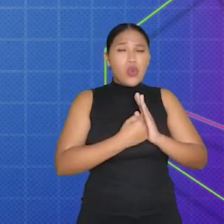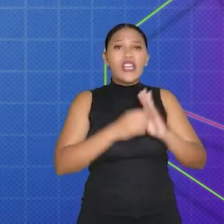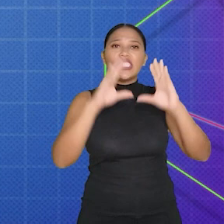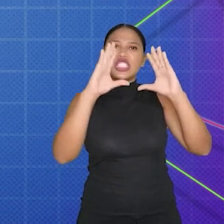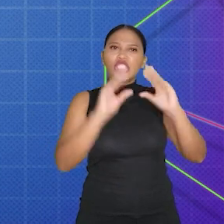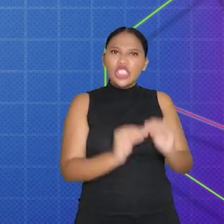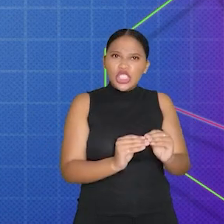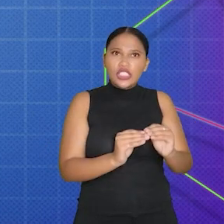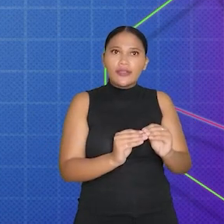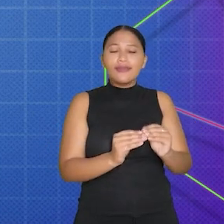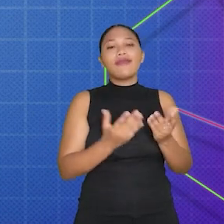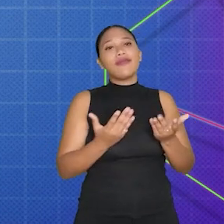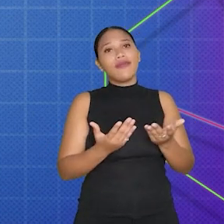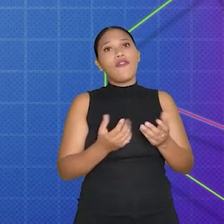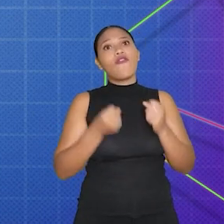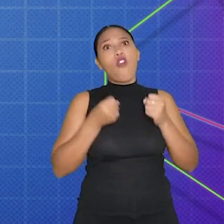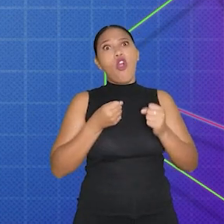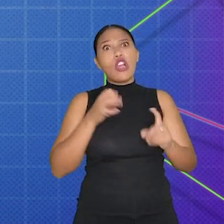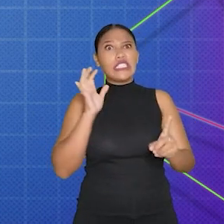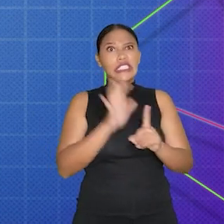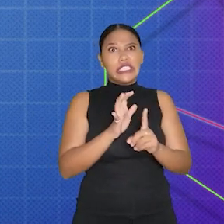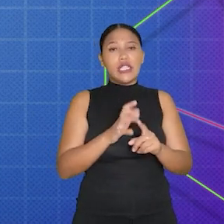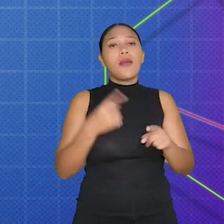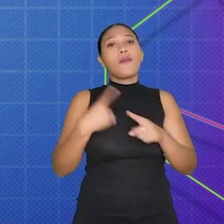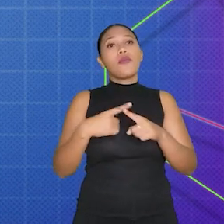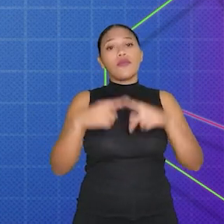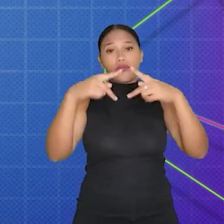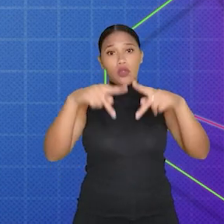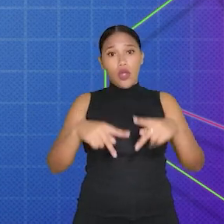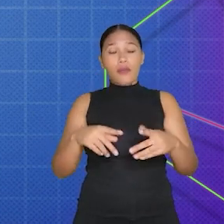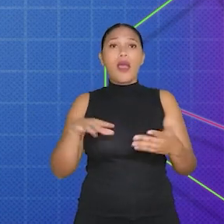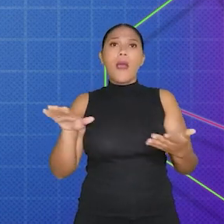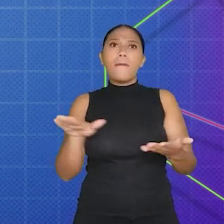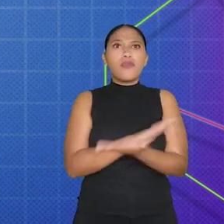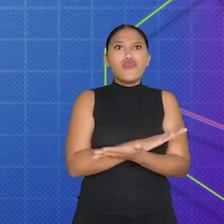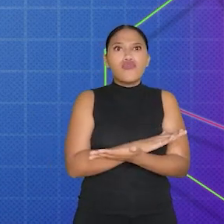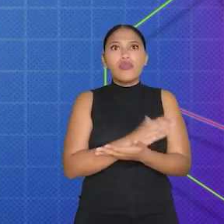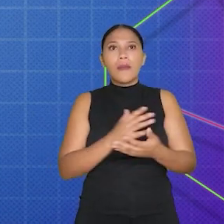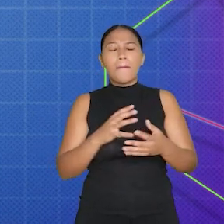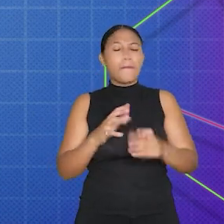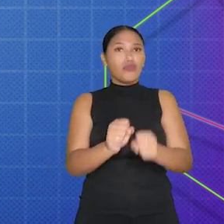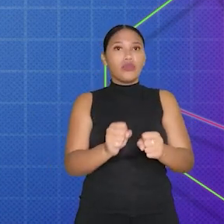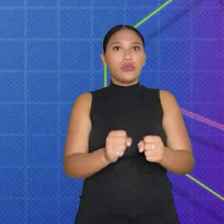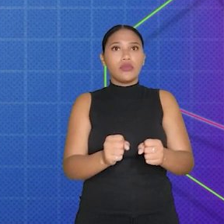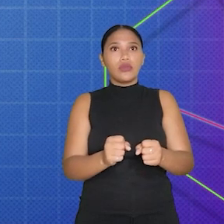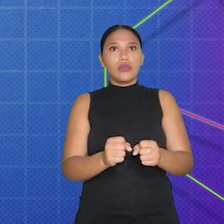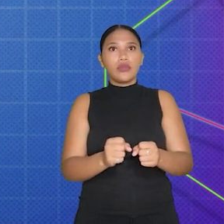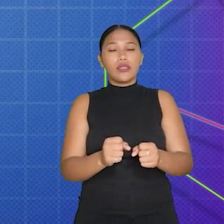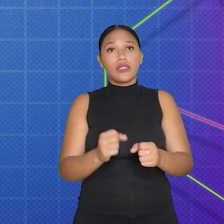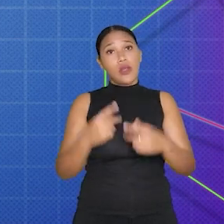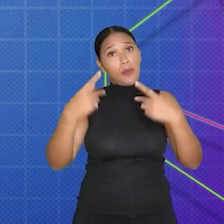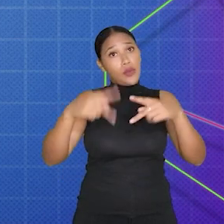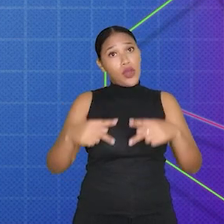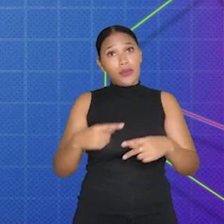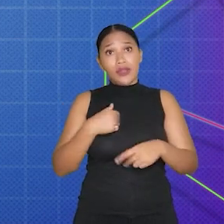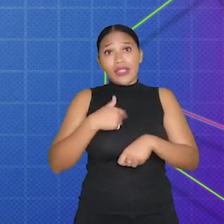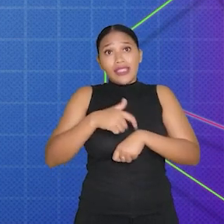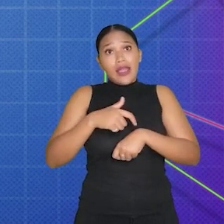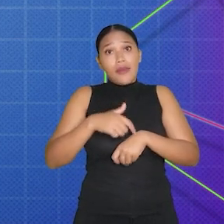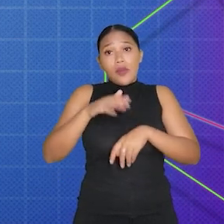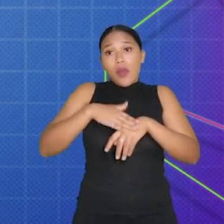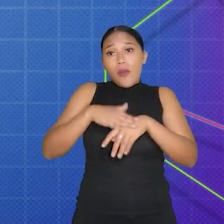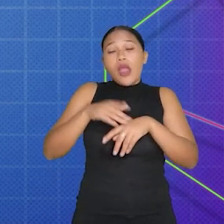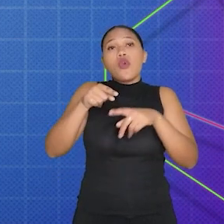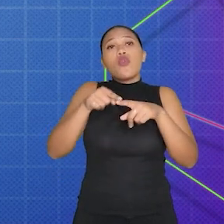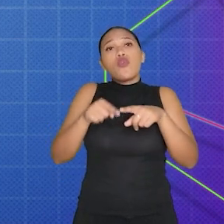como desligamento forçado ou encerramento forçado, é quando um programa ou processo é encerrado de forma abrupta, sem que o